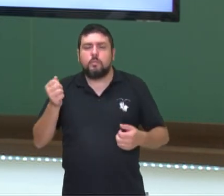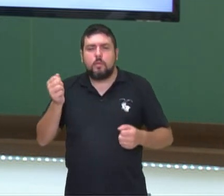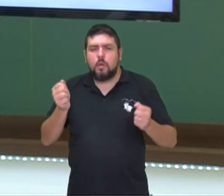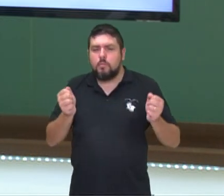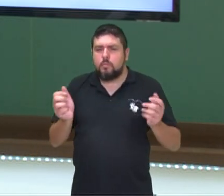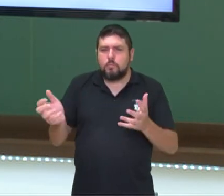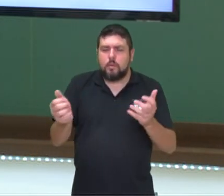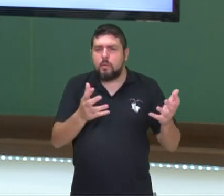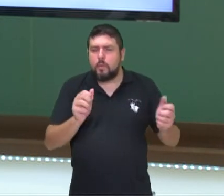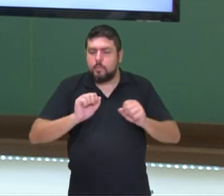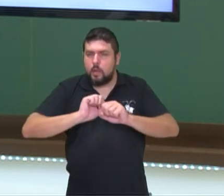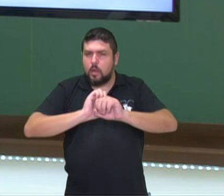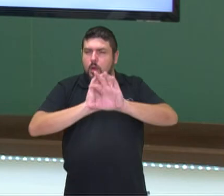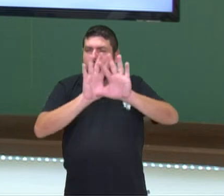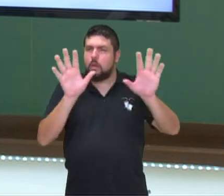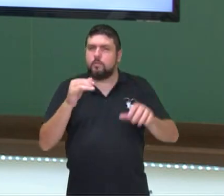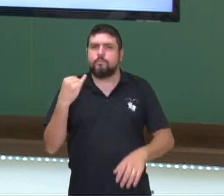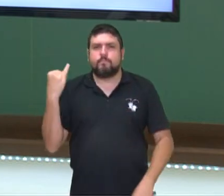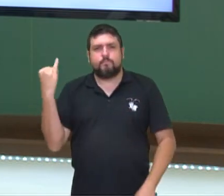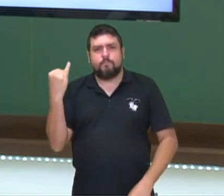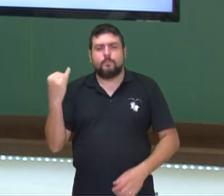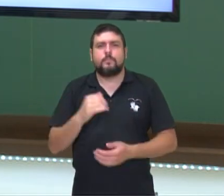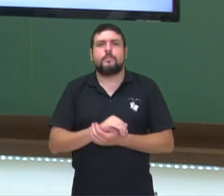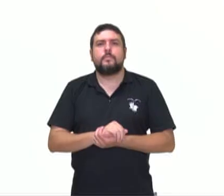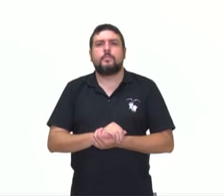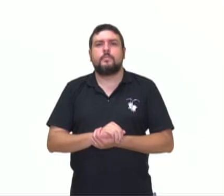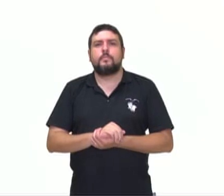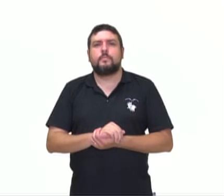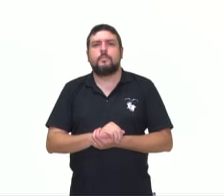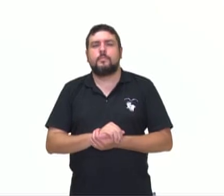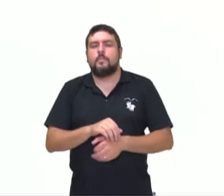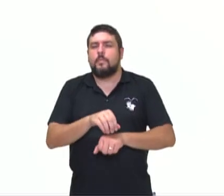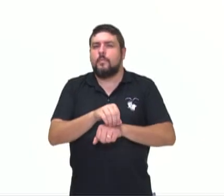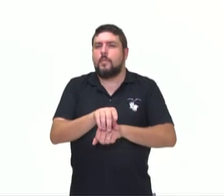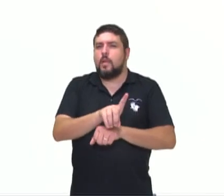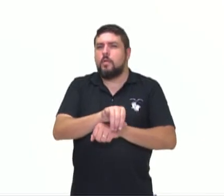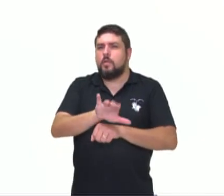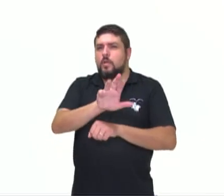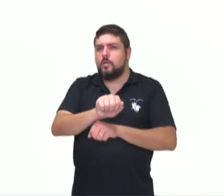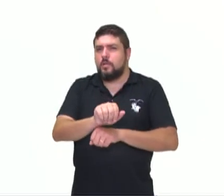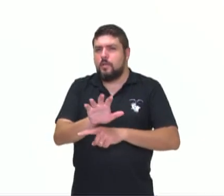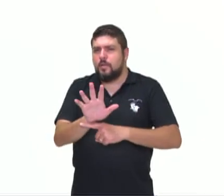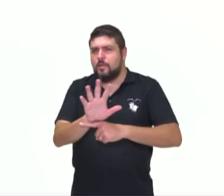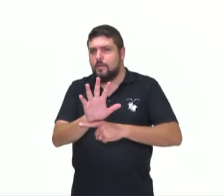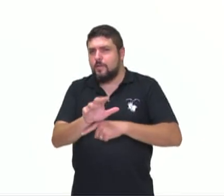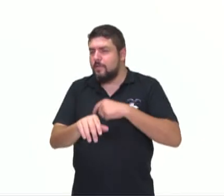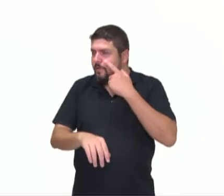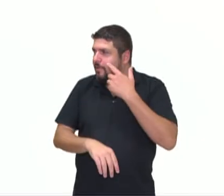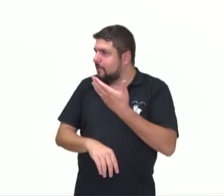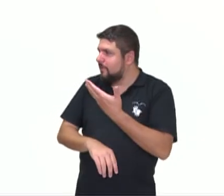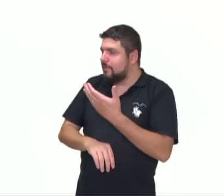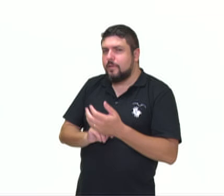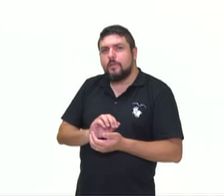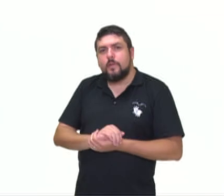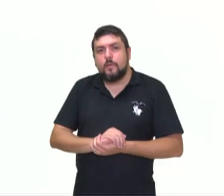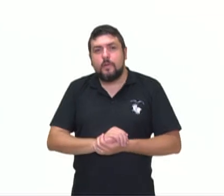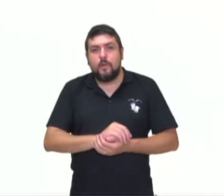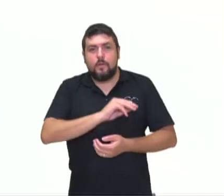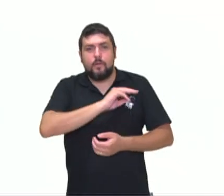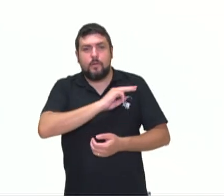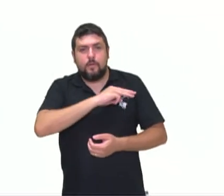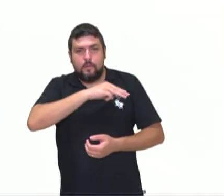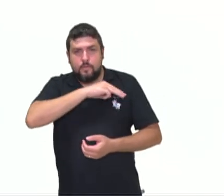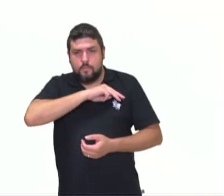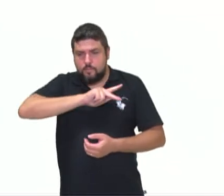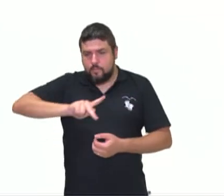ideia é fundamental. 2 dicas aqui para você ver de vídeos. O discurso do Martin Luther King, I